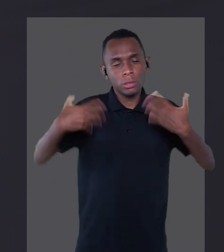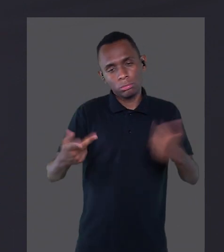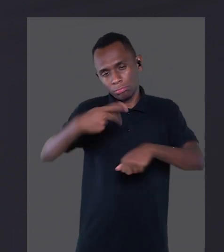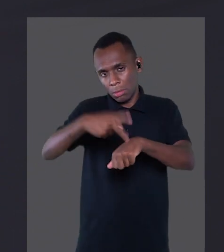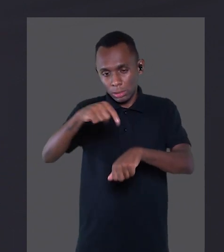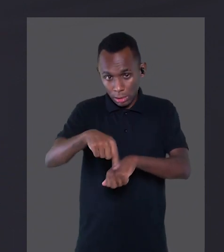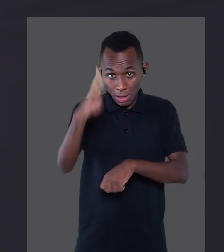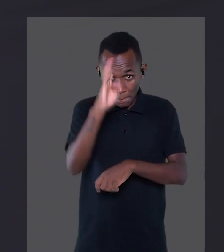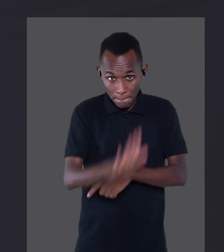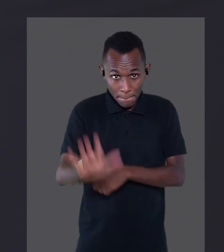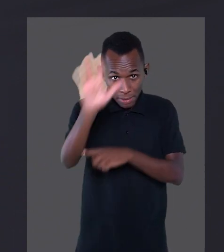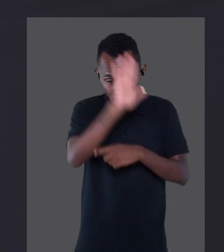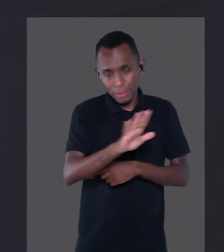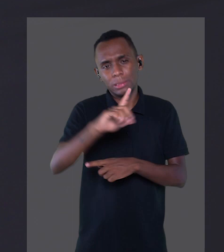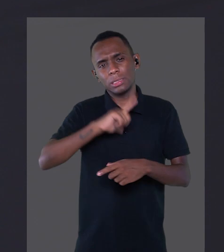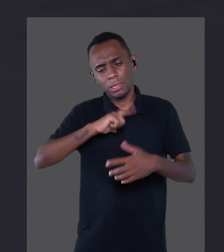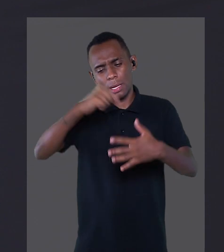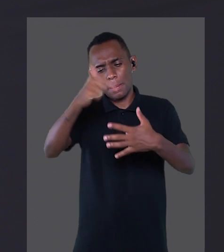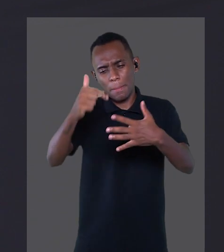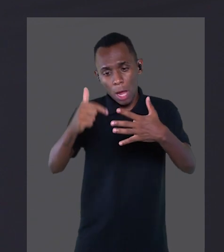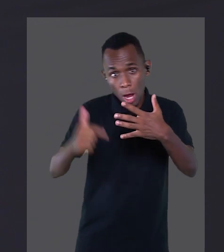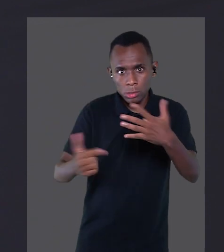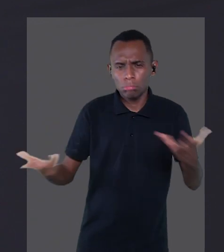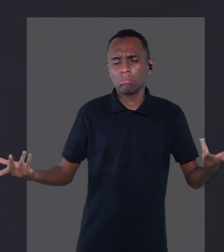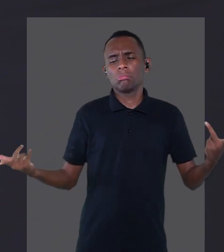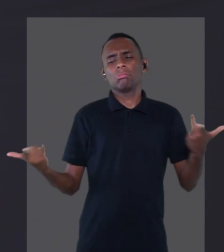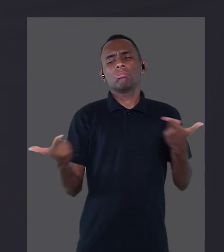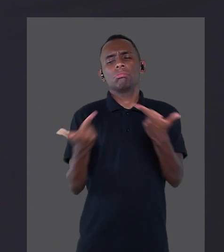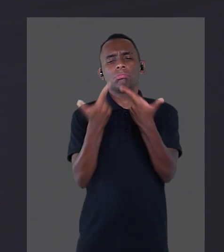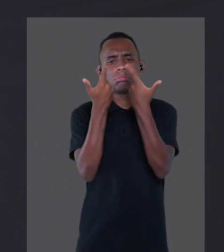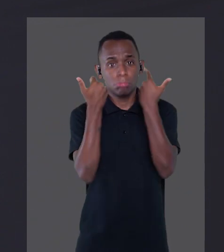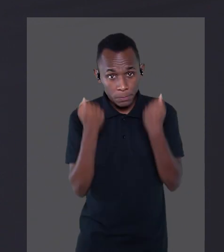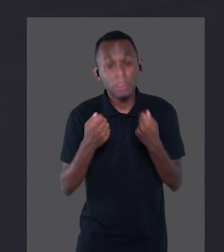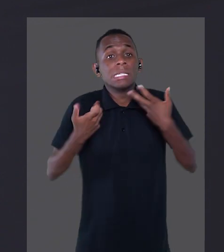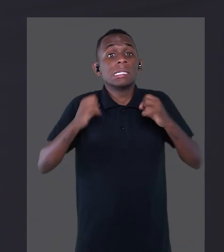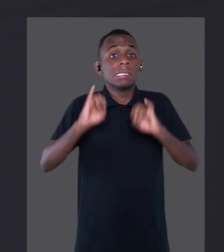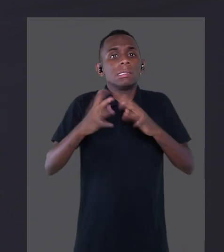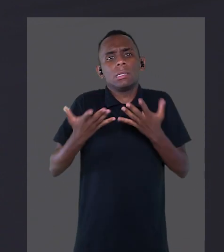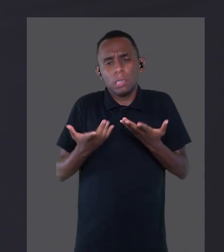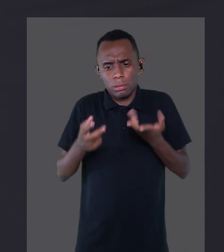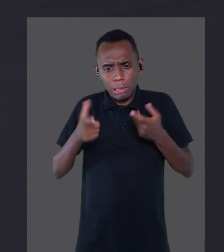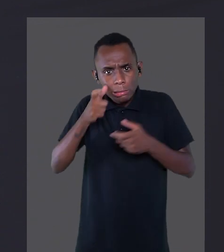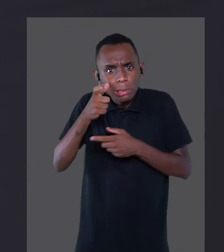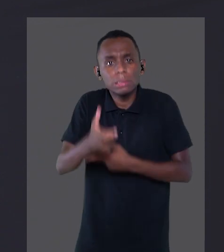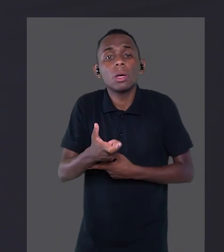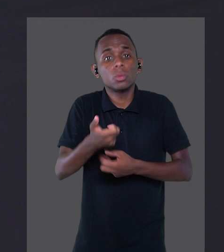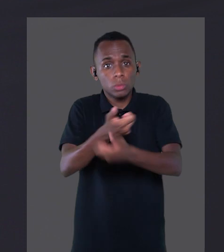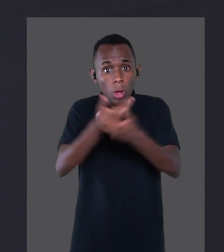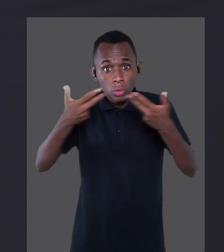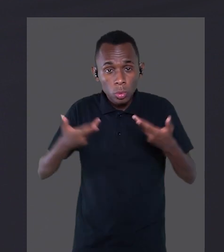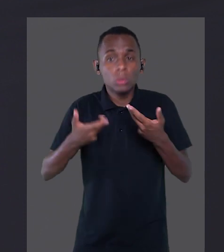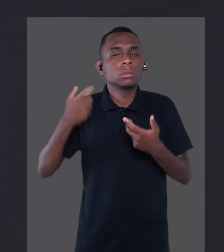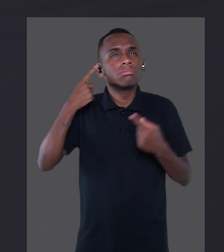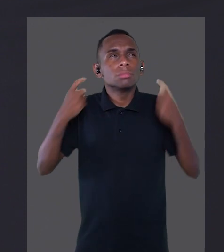como o Brasil, país de Chico Buarque, Caetano Veloso, Gilberto Gil e tal, se você presta um mínimo de atenção no que